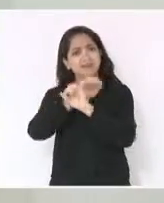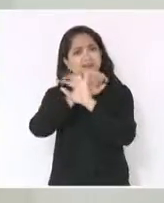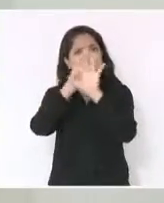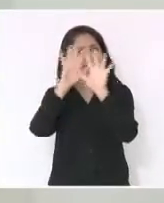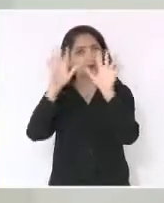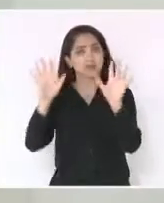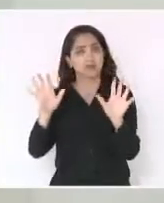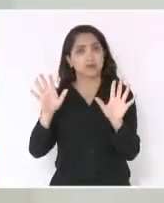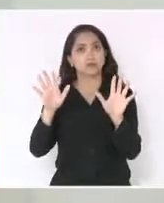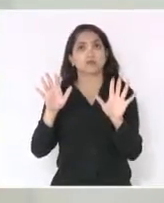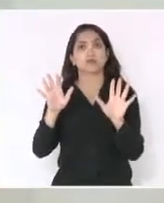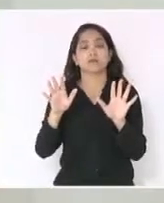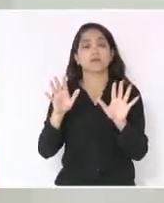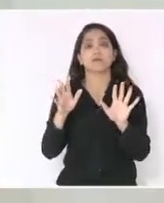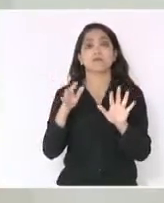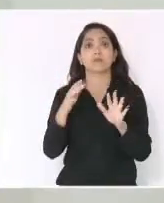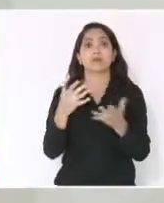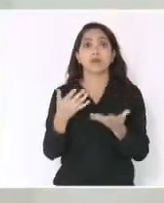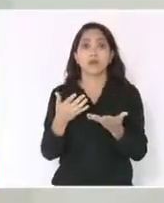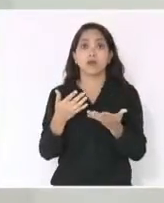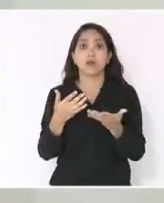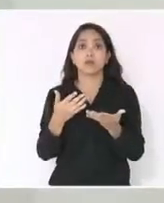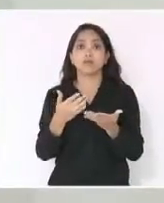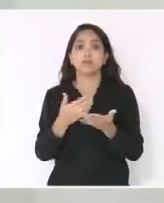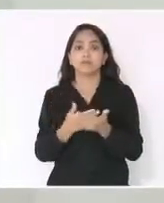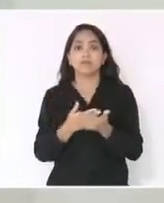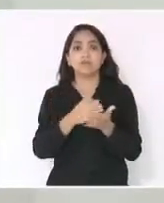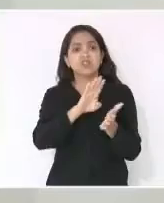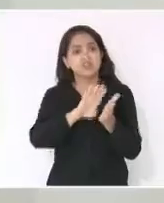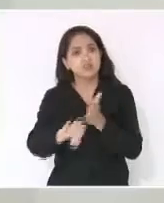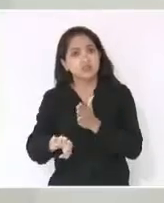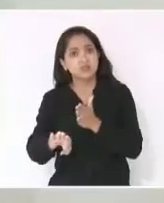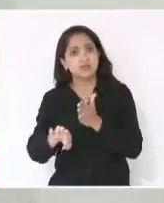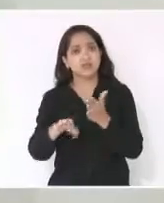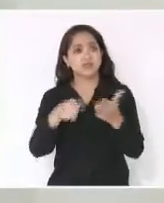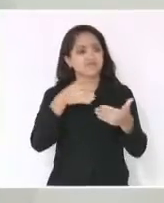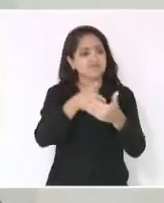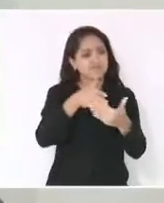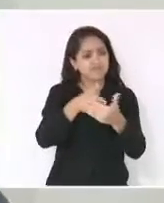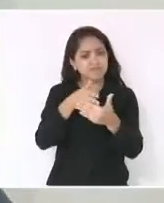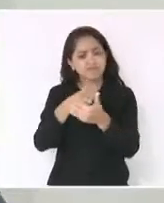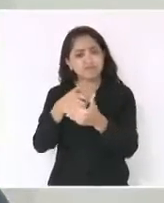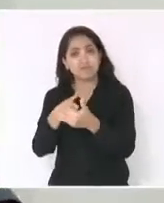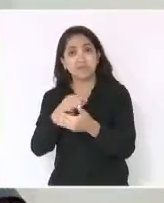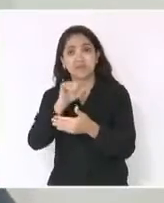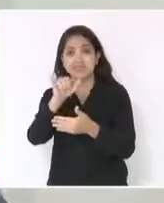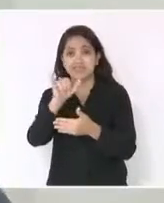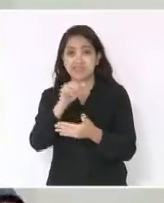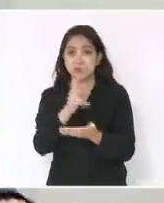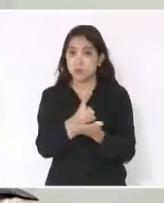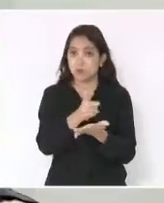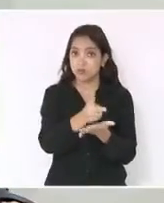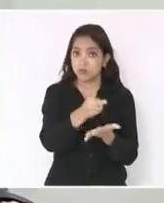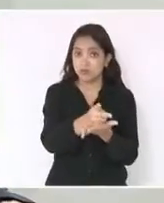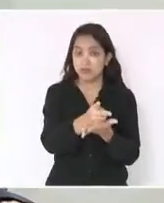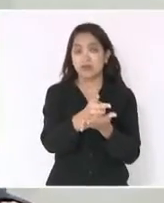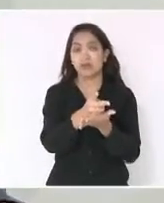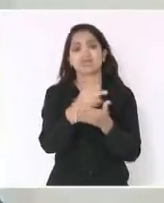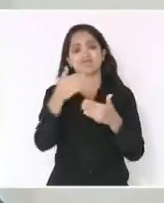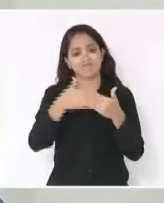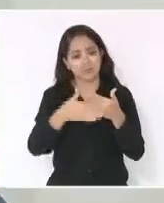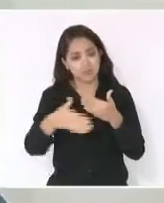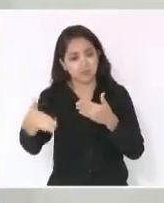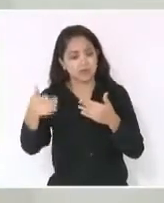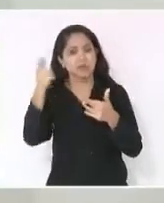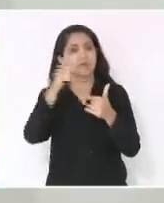conseguir derrubar esse embargo que se permanecer vai gerar muitos problemas seríssimos